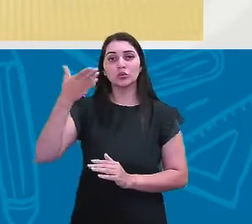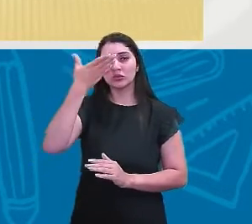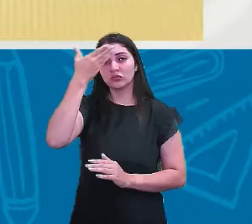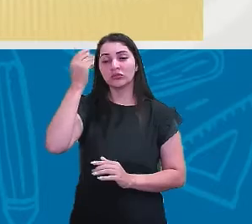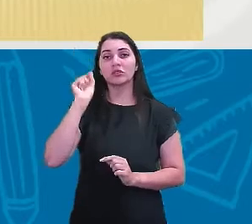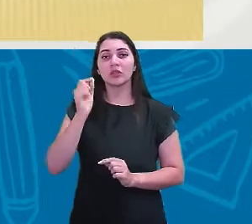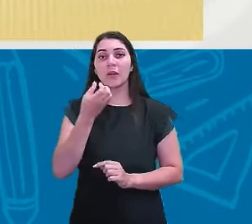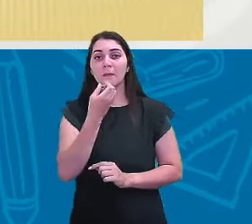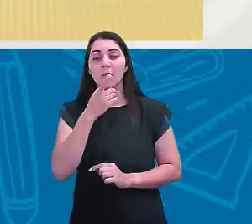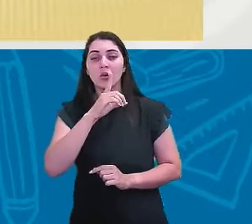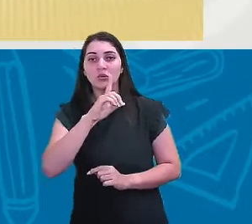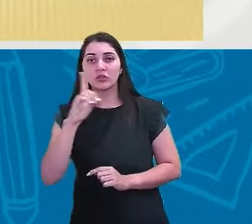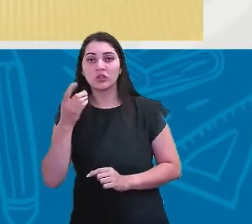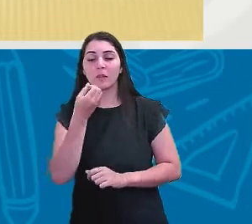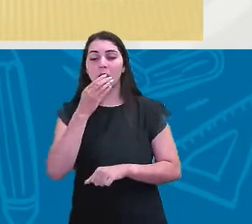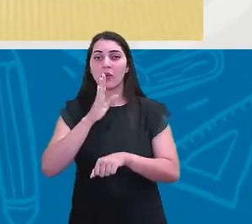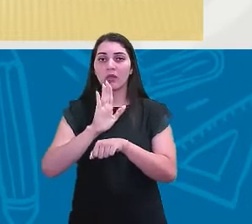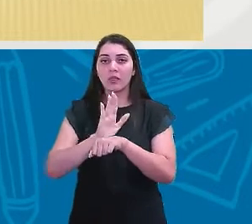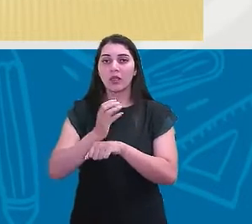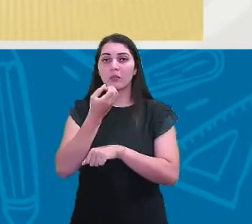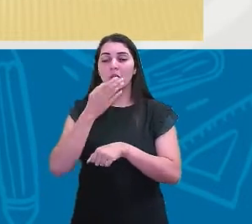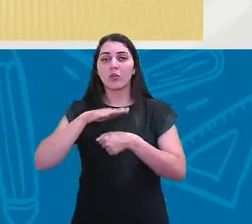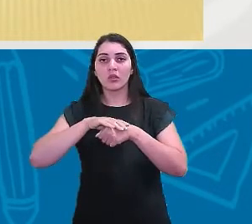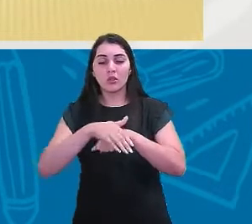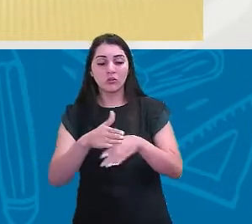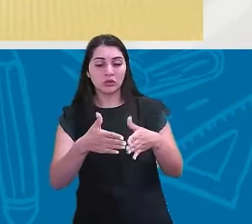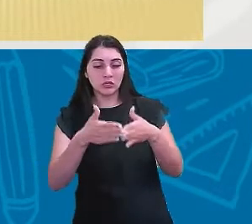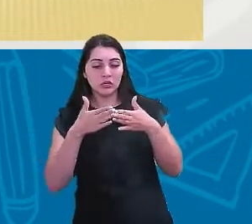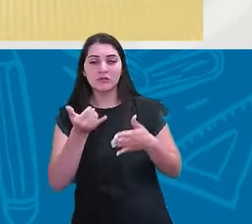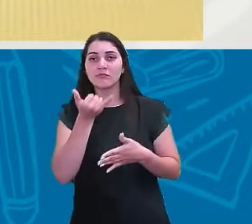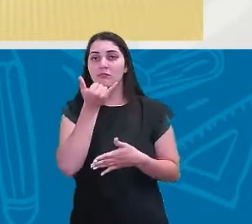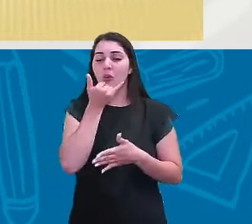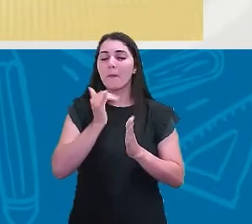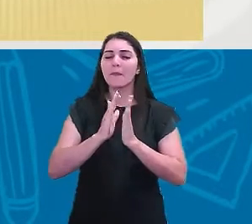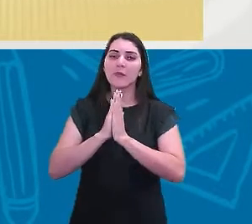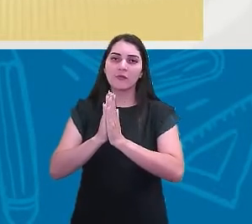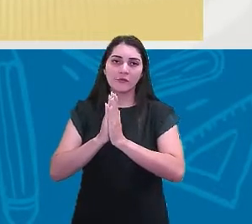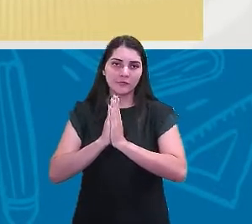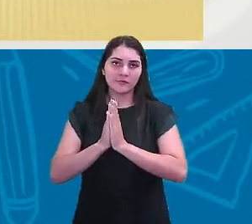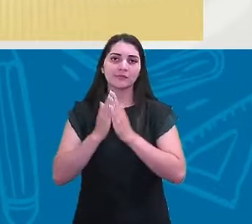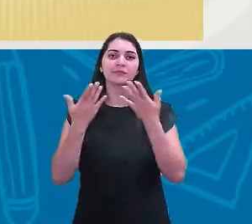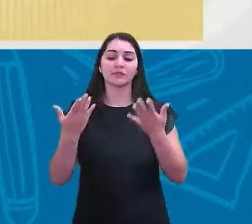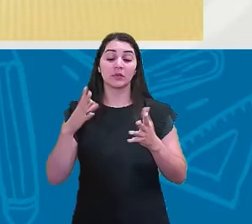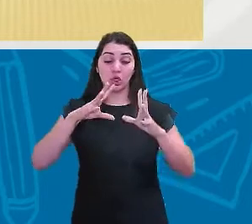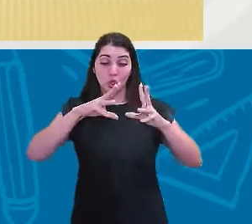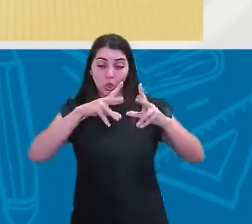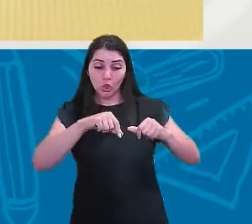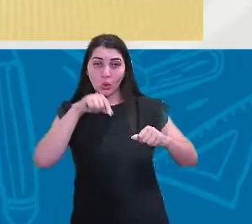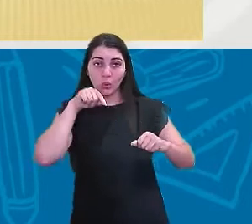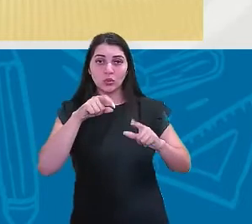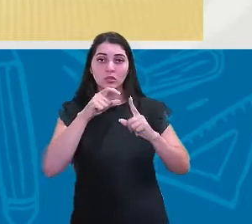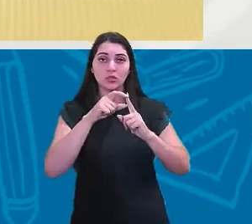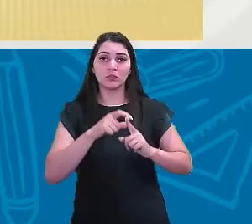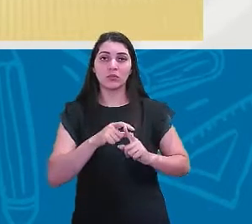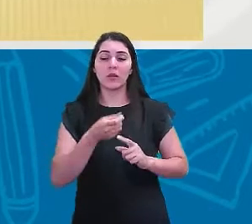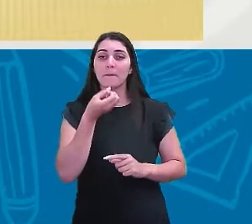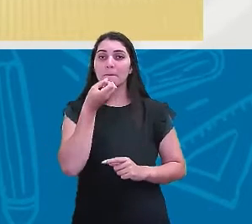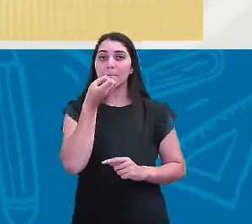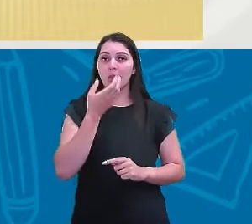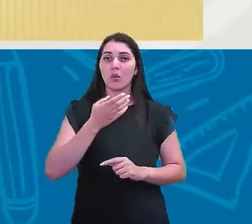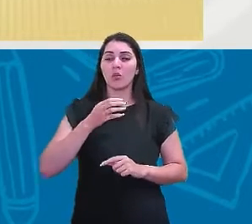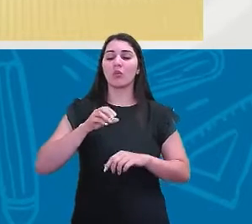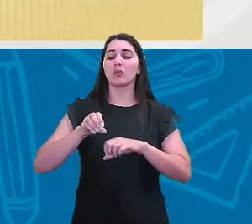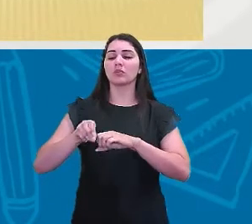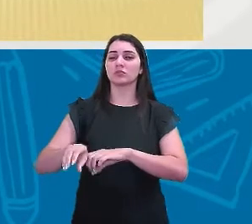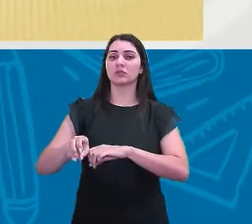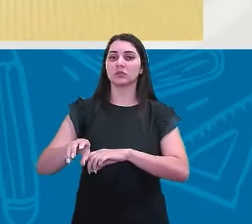bom dia, boa noite, com licença, desculpa, por favor. Isso tudo é uma boa educação. E